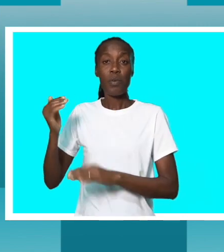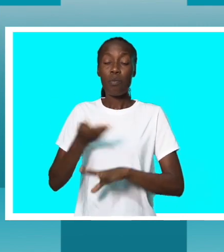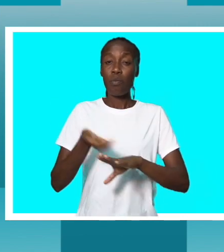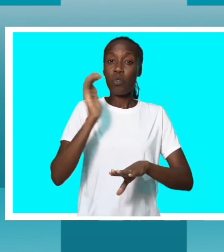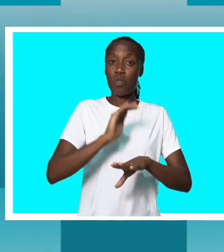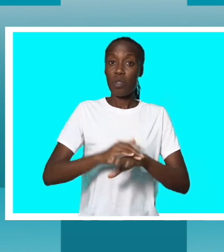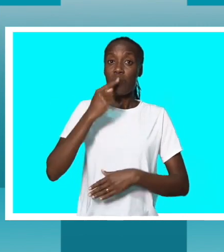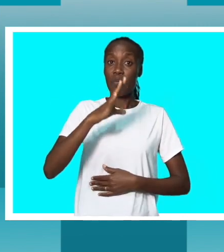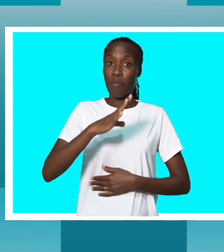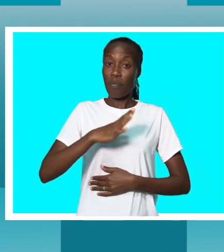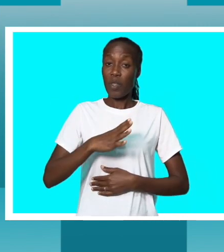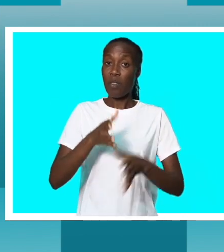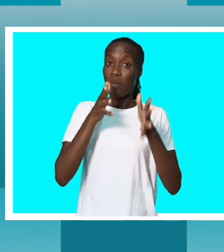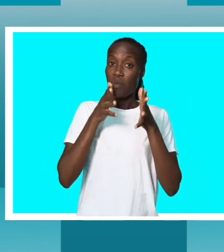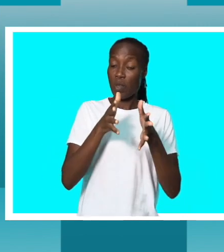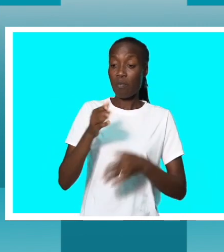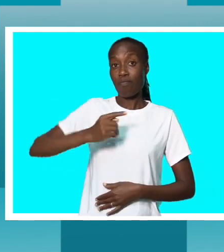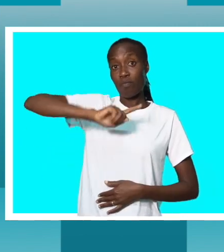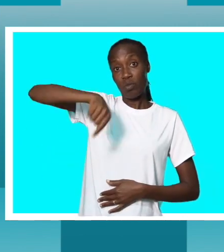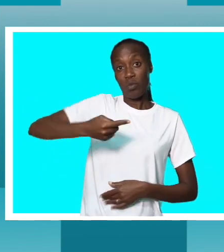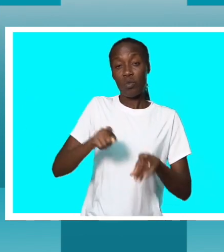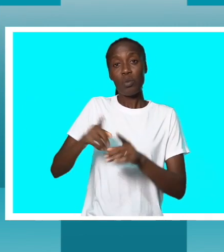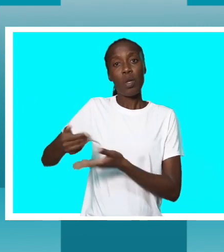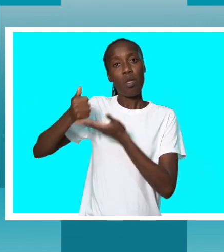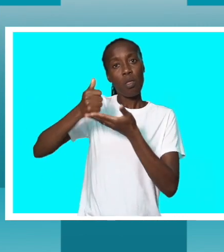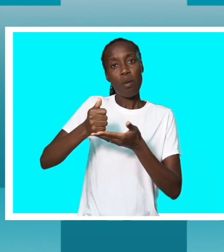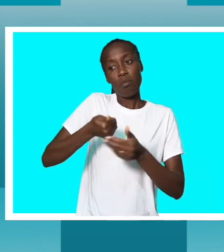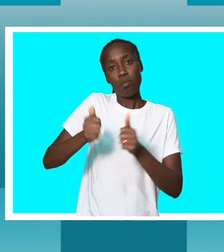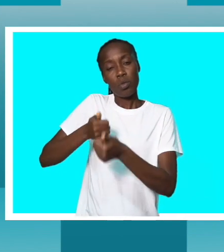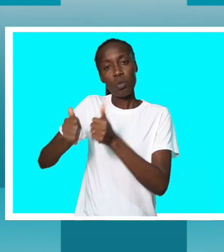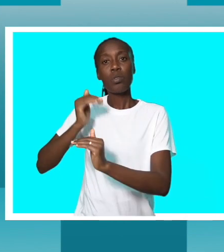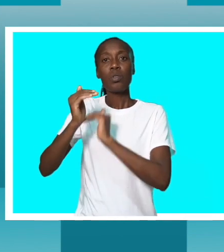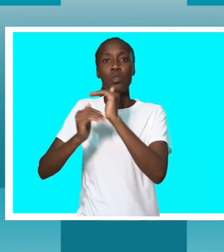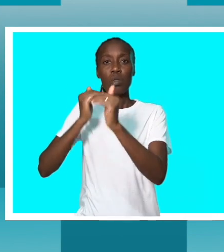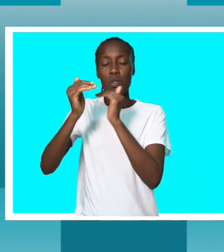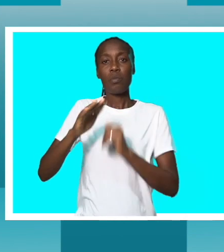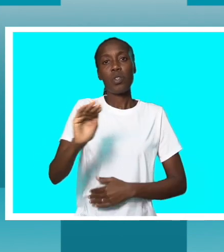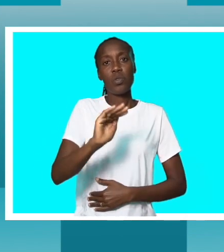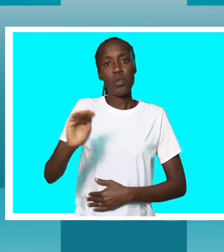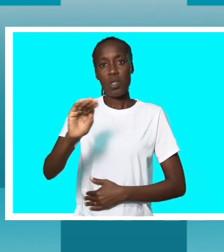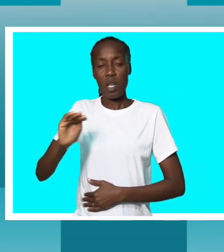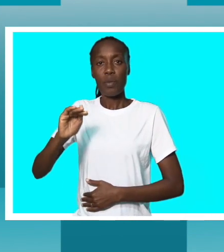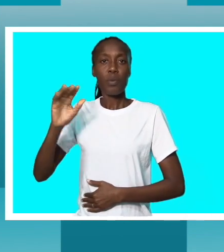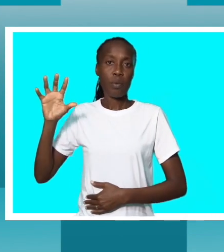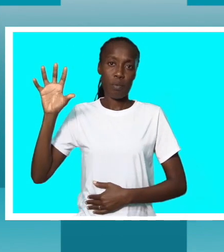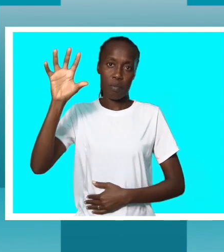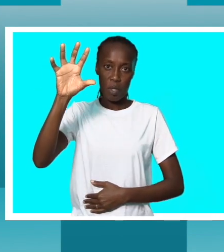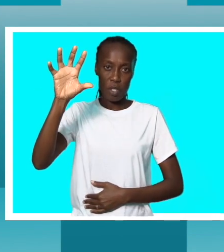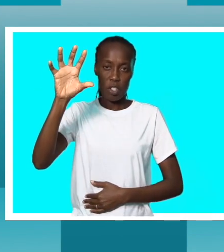desenvolvimento profissional, que é um pouco o modelo que segue a Young Africa, podemos contribuir para o seu próprio desenvolvimento e depois a sua